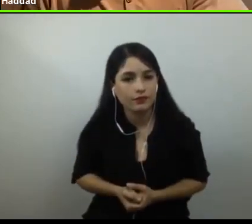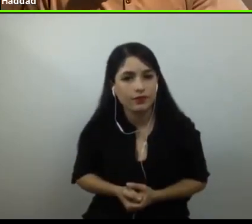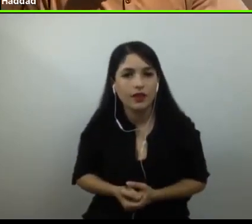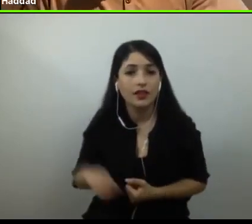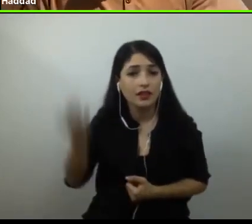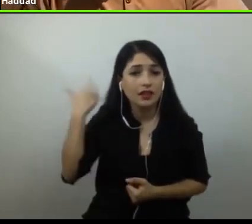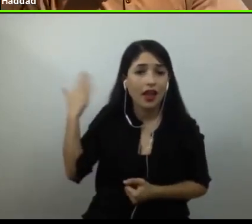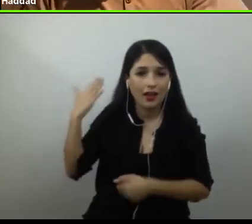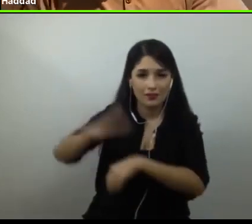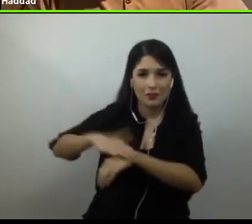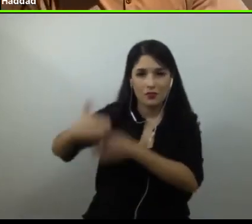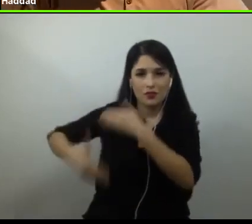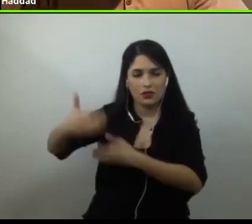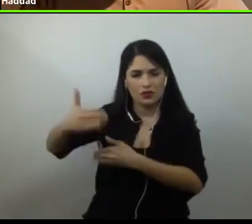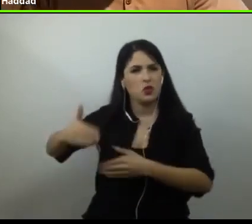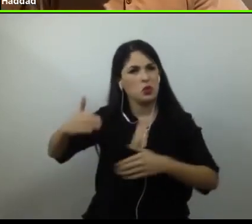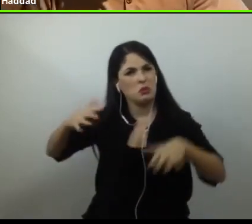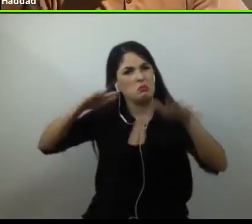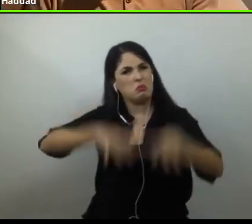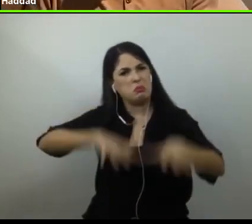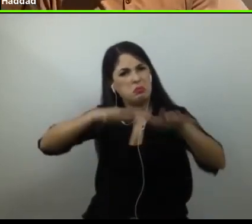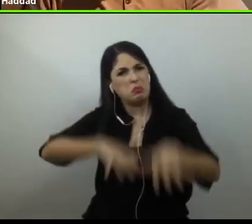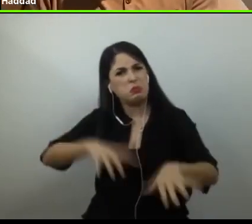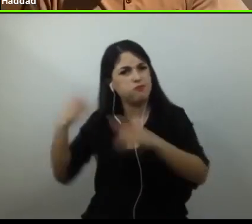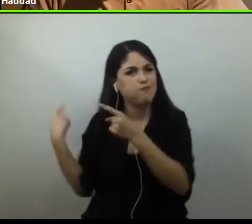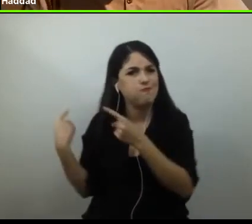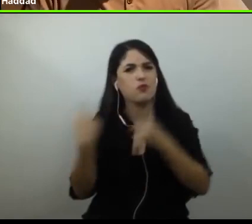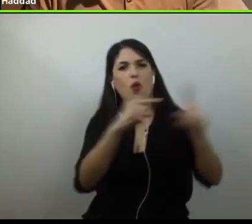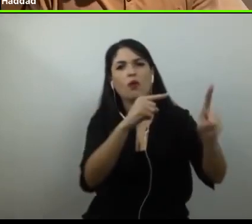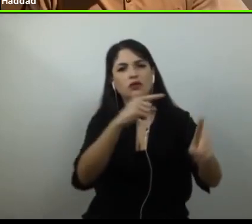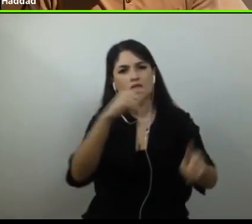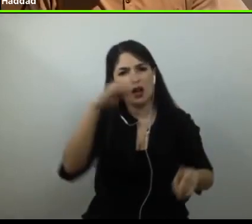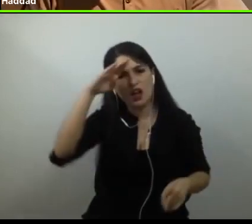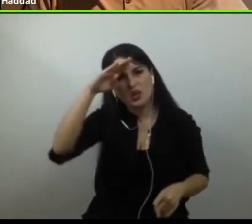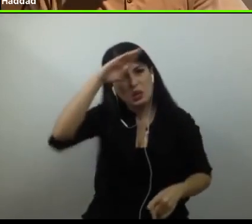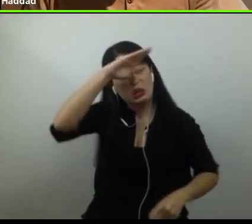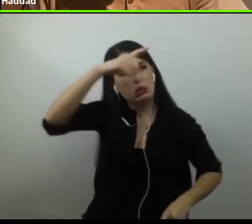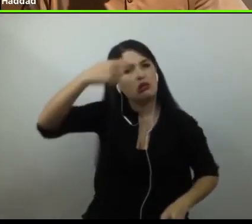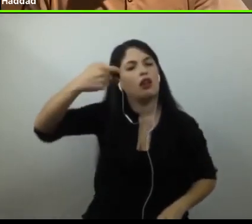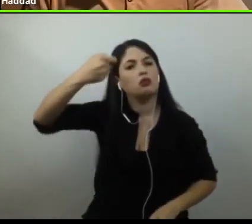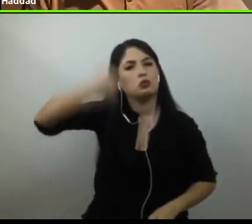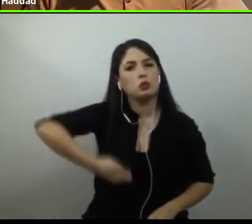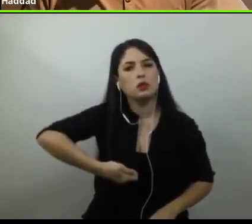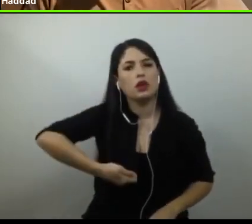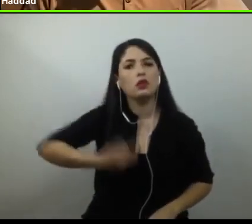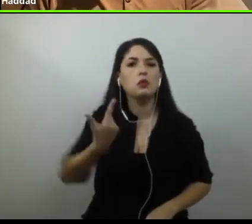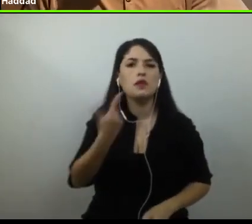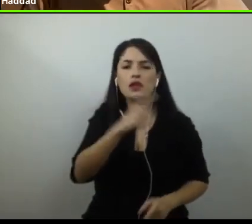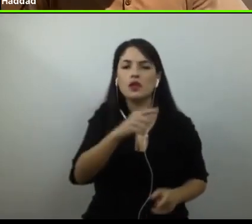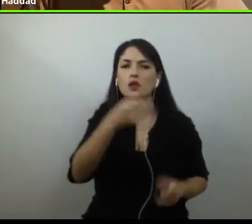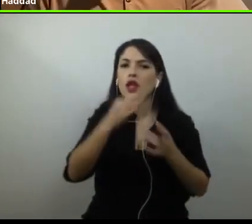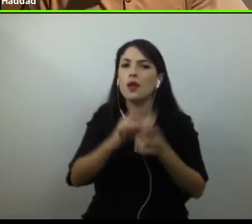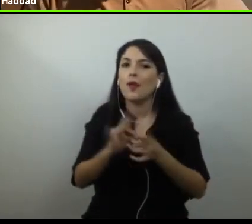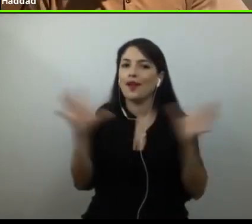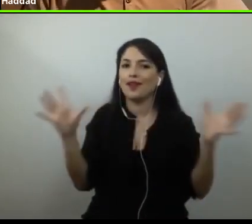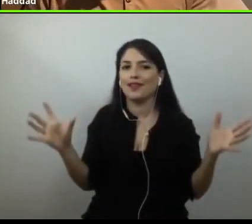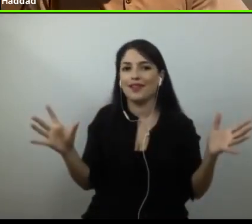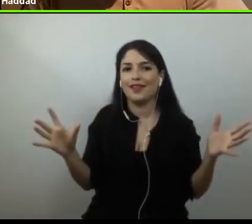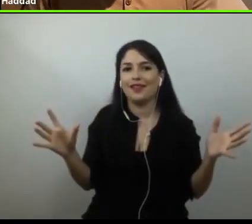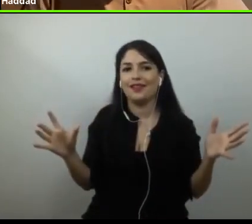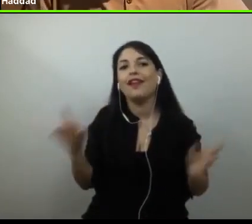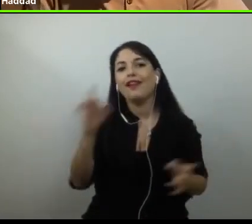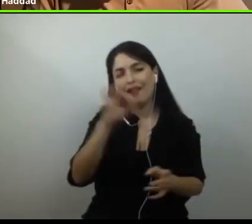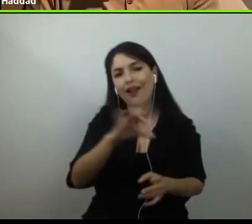e garantiu a redemocratização do país? Essa é a pergunta que tem que ser feita para cada um de nós. Os que estão aqui já